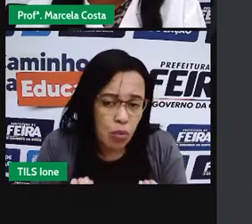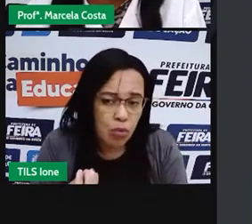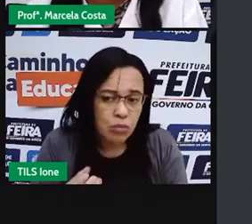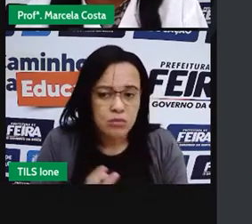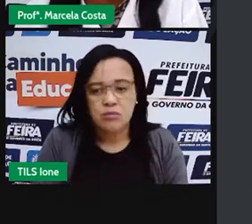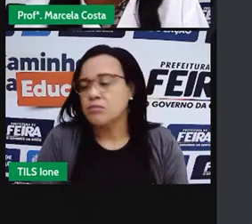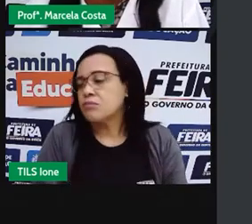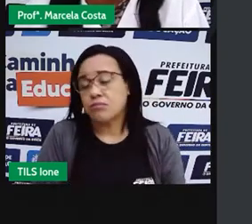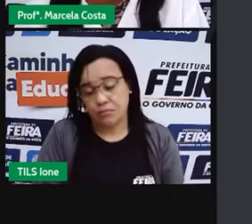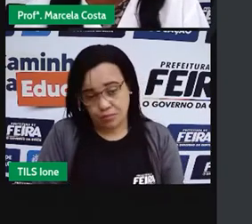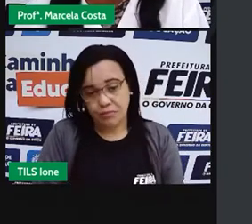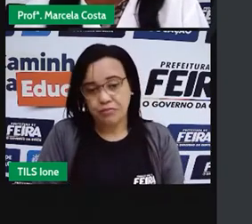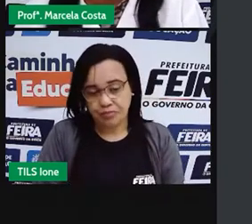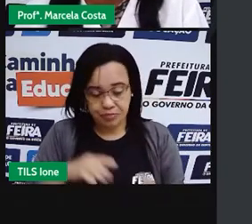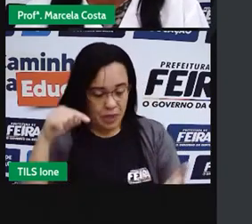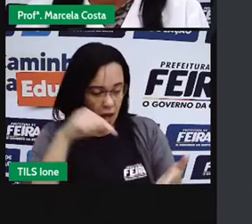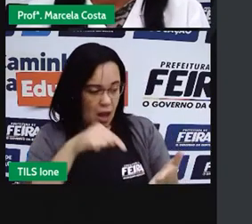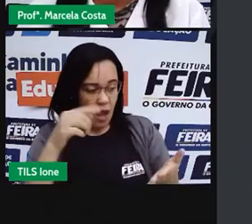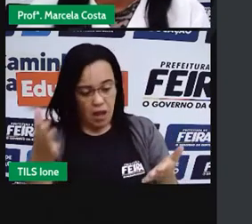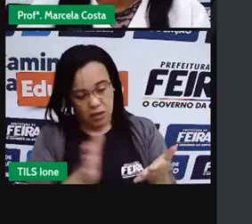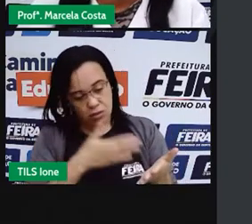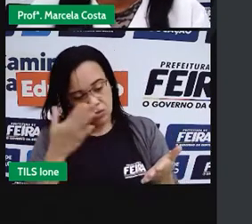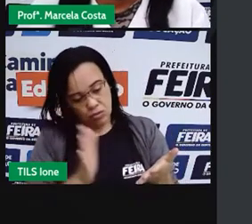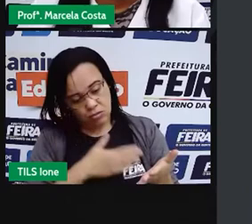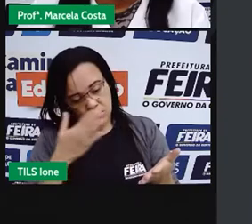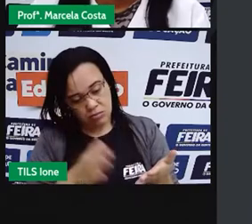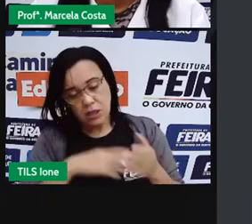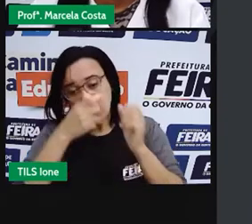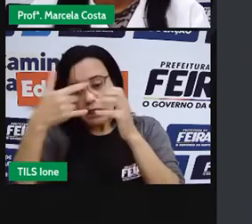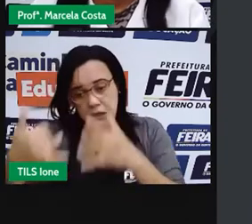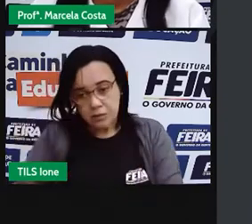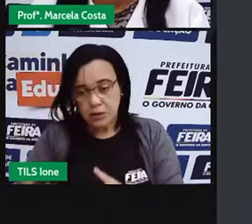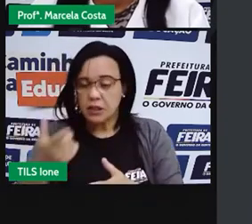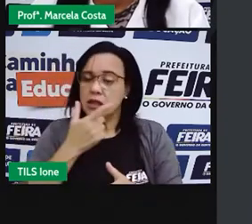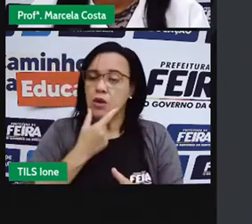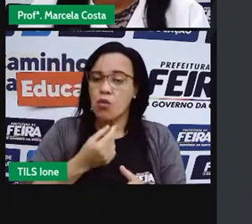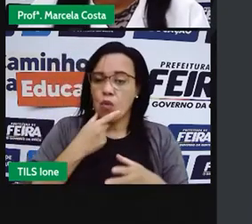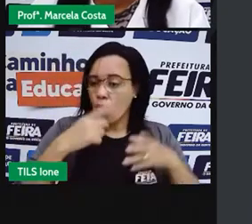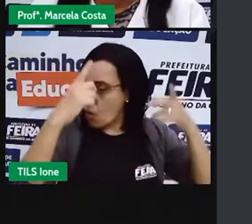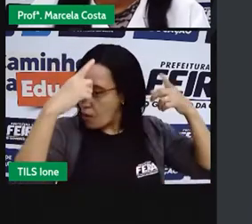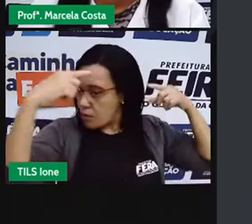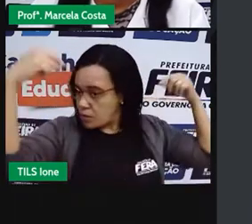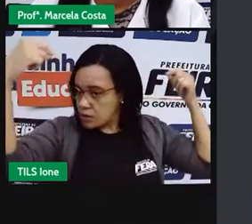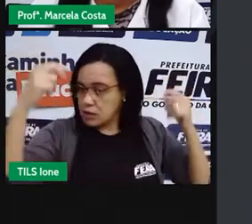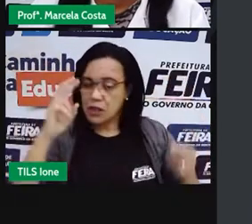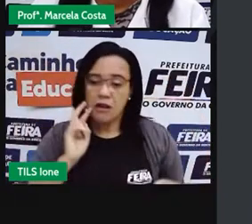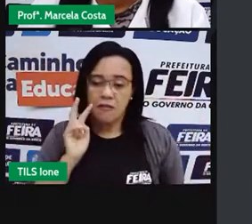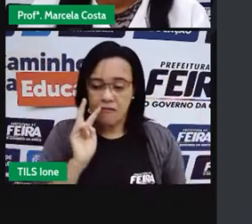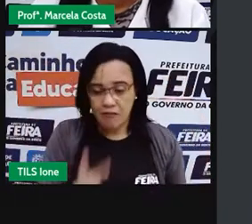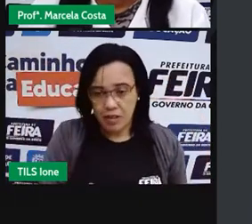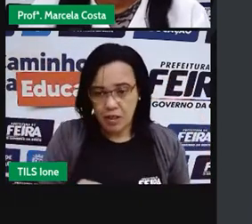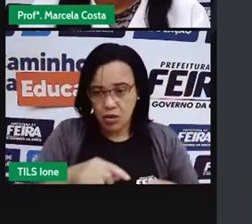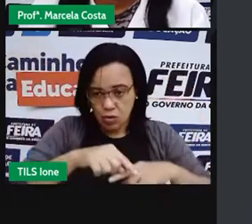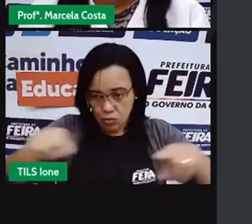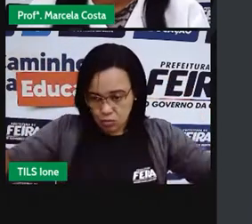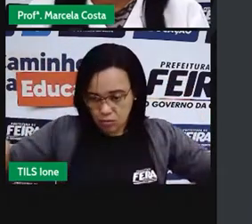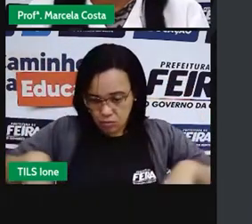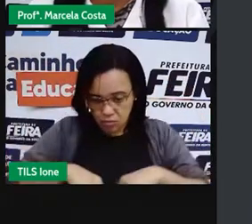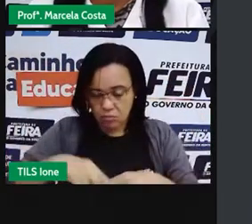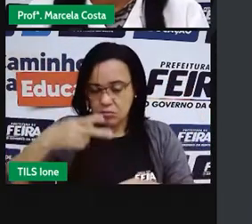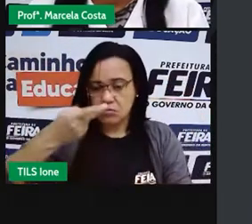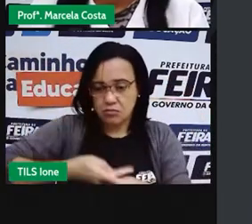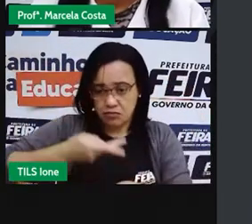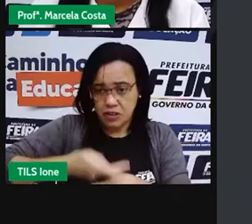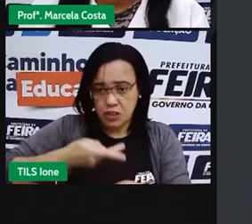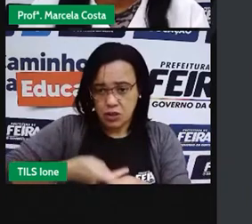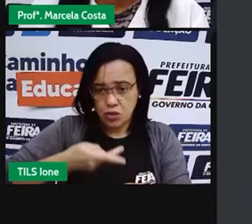Aqui no meu livro, diz que no dia que o príncipe passou e viu o caixão de vidro, ele estava com uma gripe